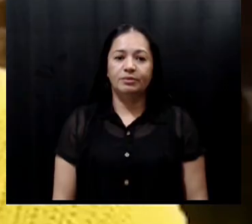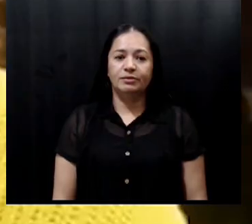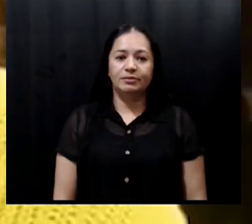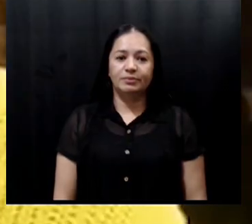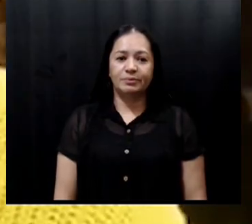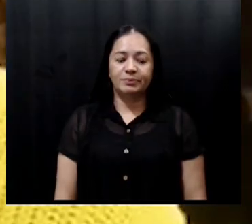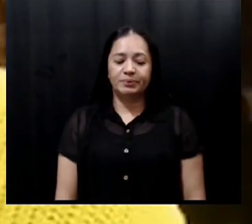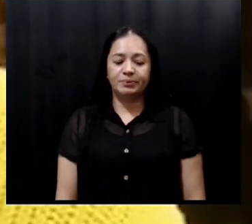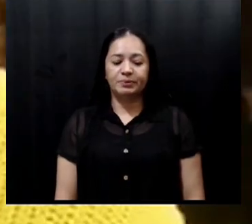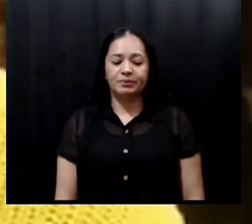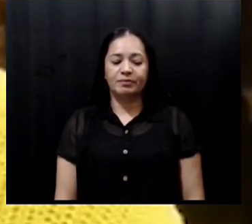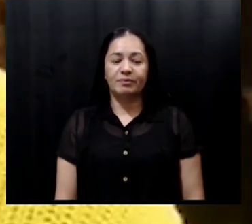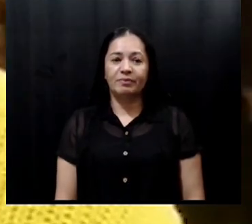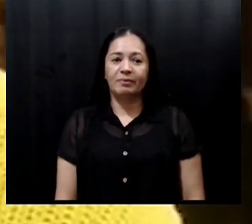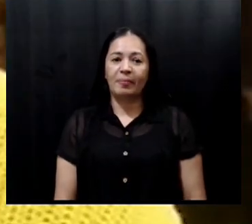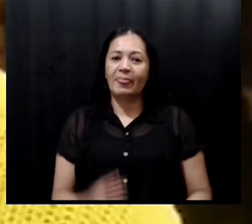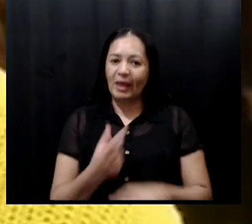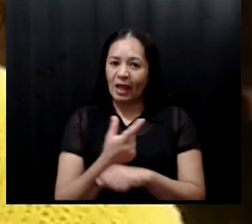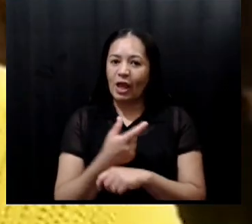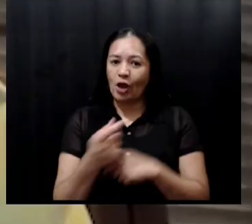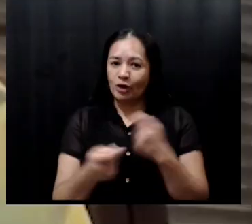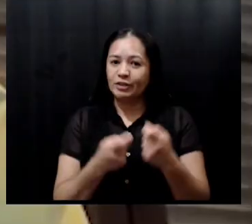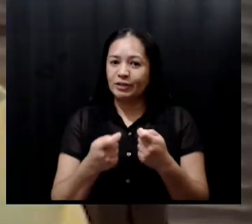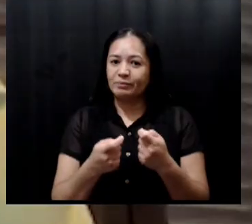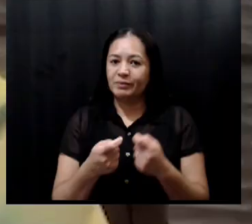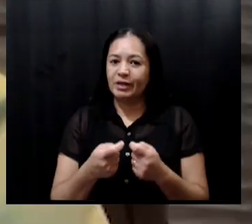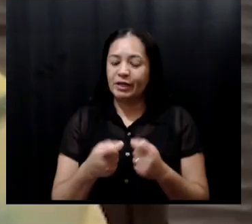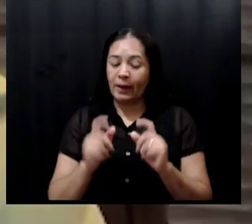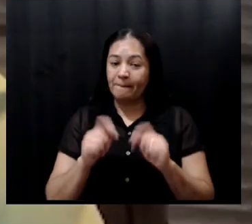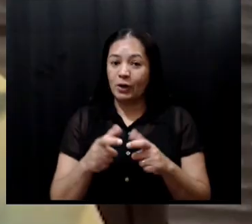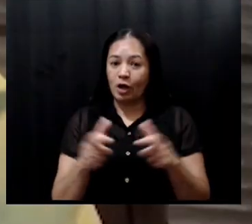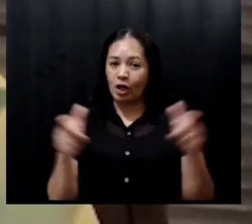É um negócio que tende a crescer. Claro,